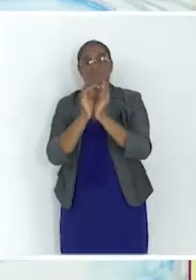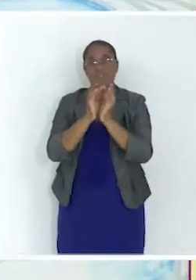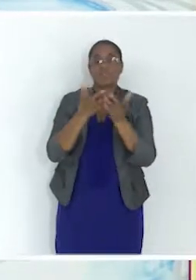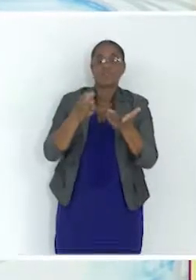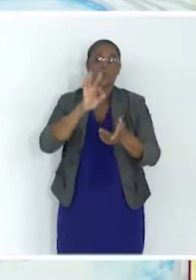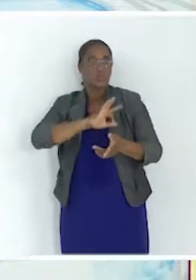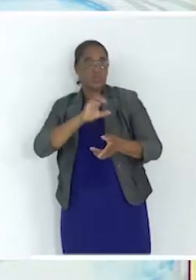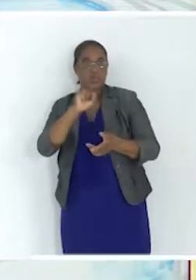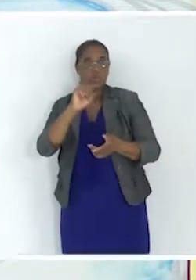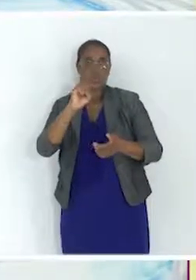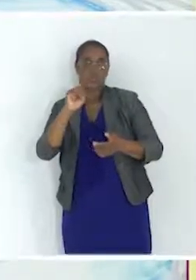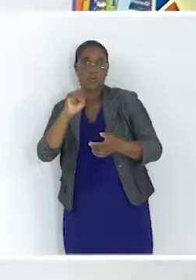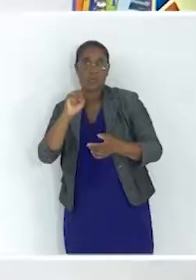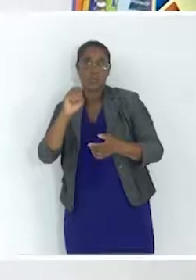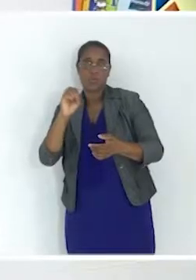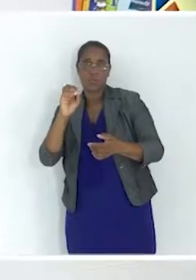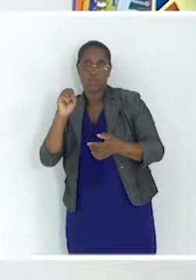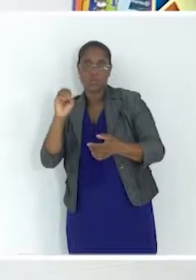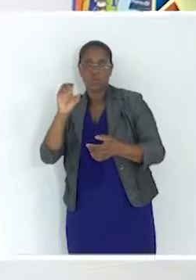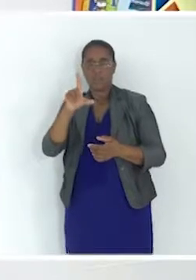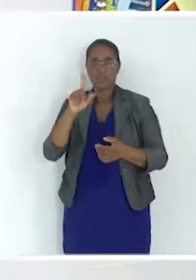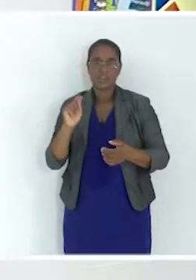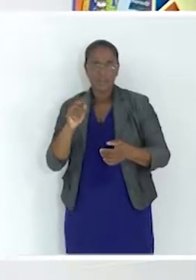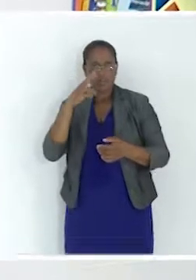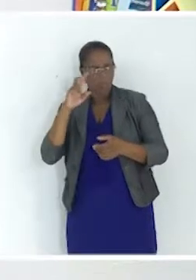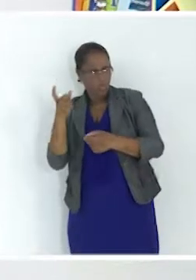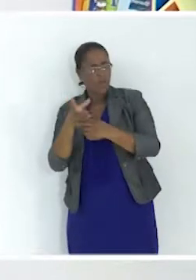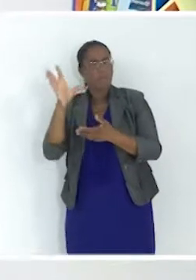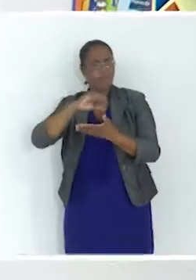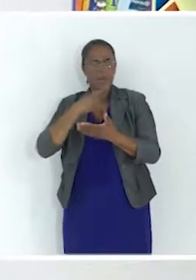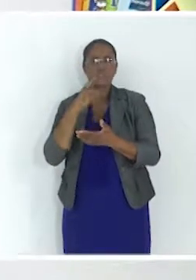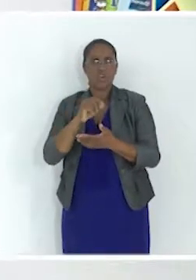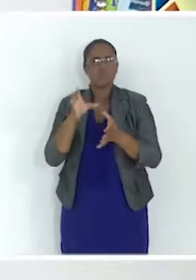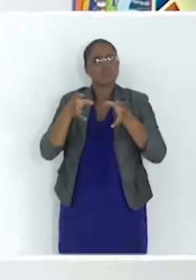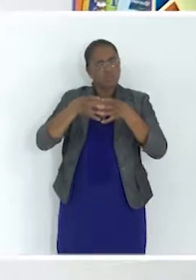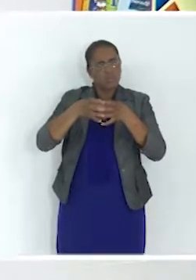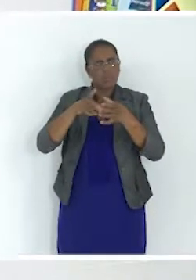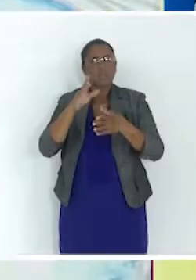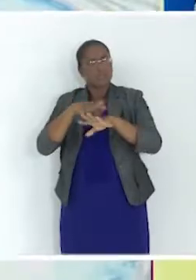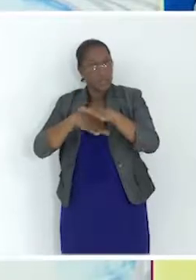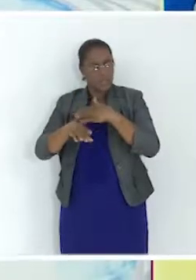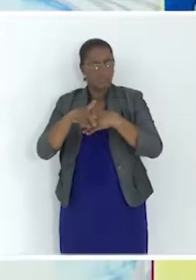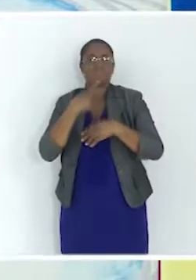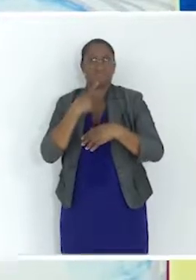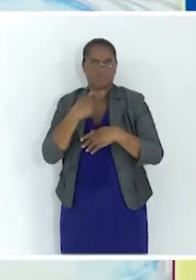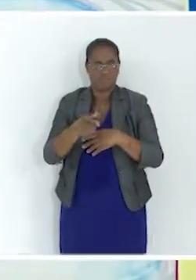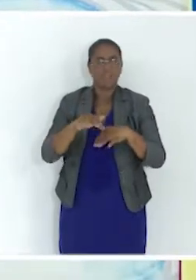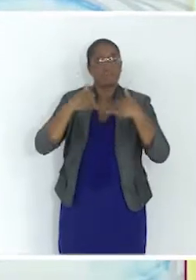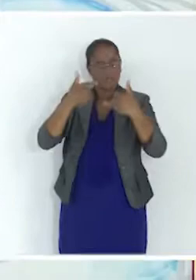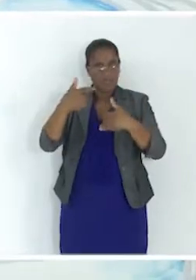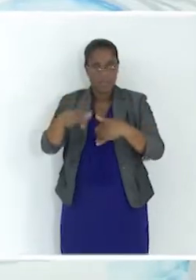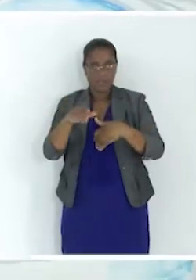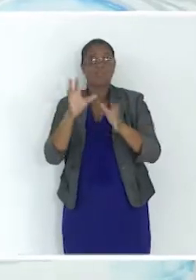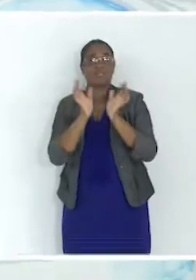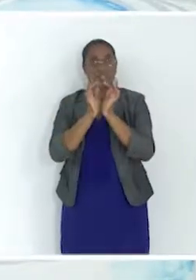coletivos. Vamos fazer? Muito bem. É claro que nem todos têm internet lá em casa, então vocês podem utilizar